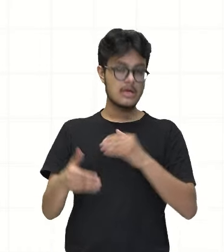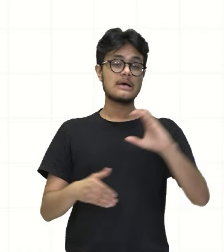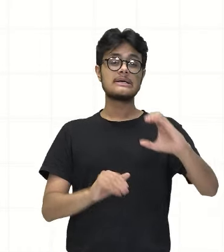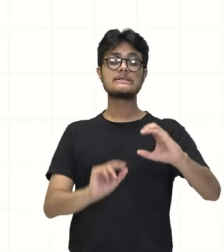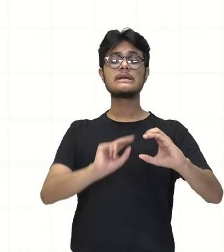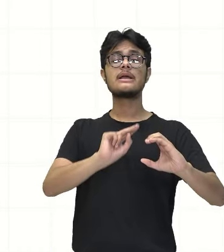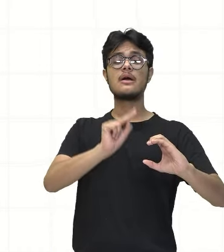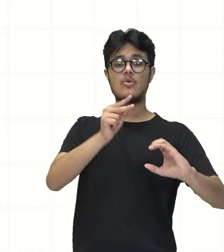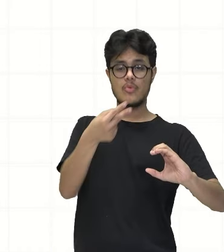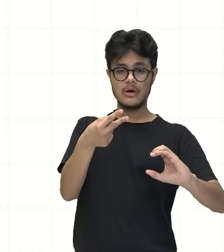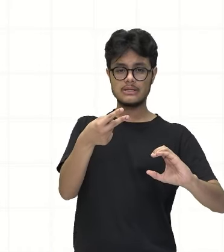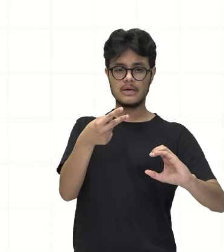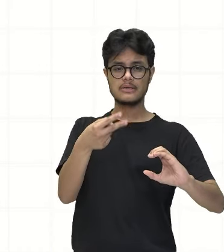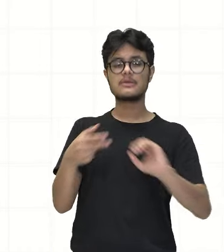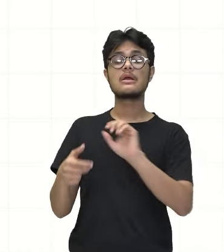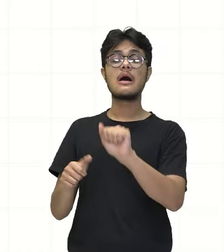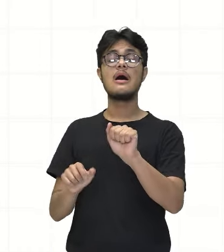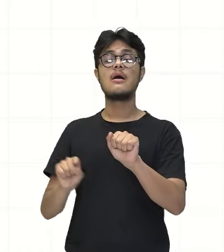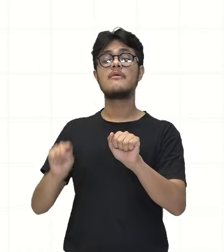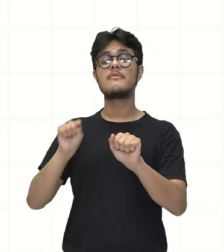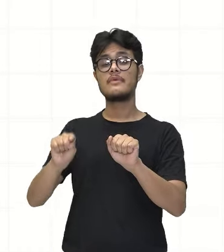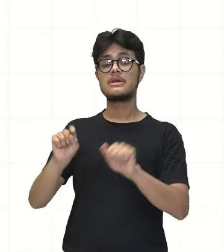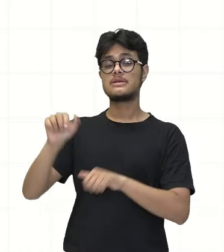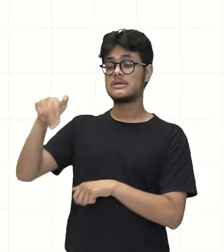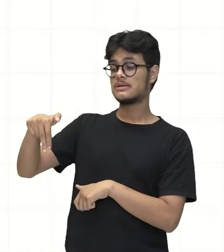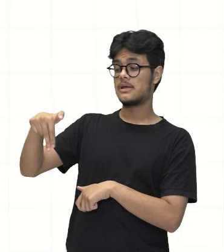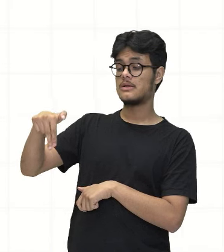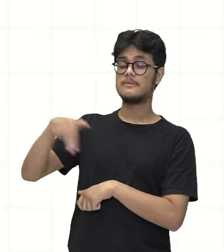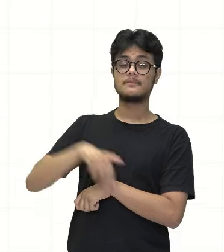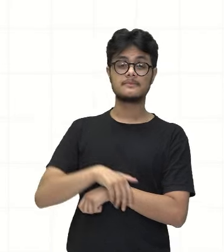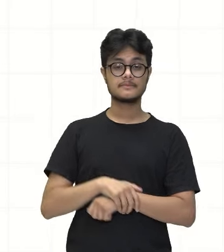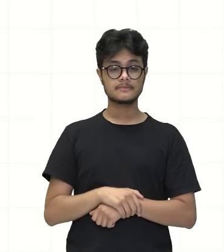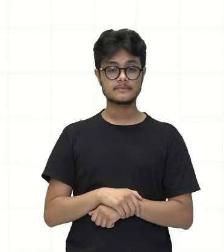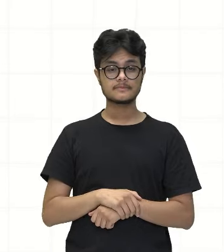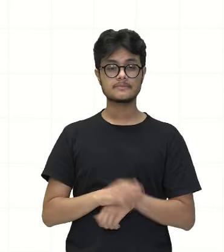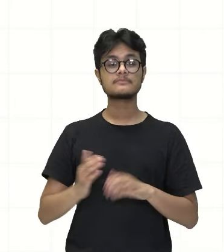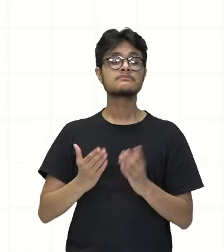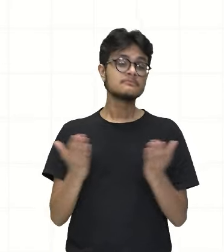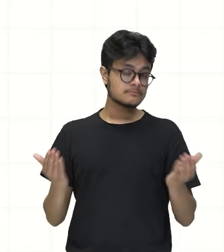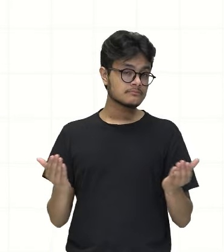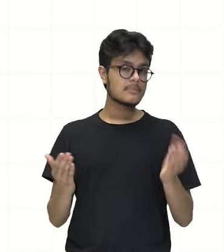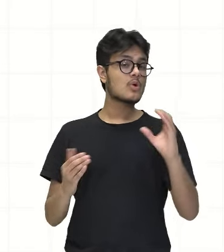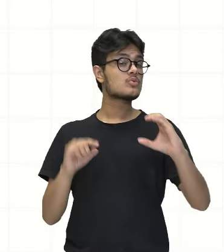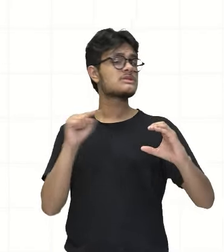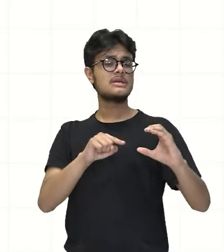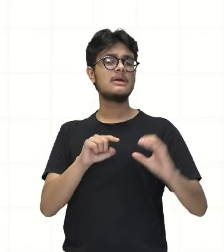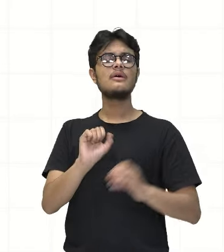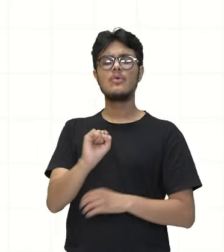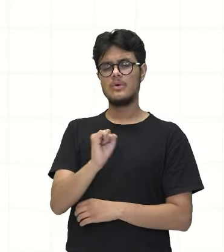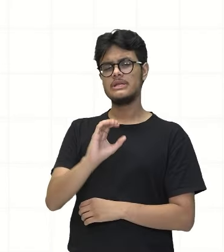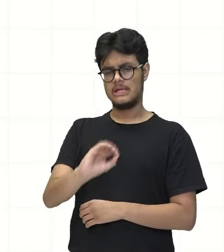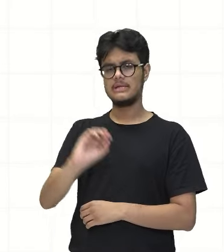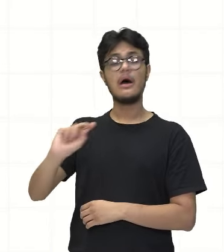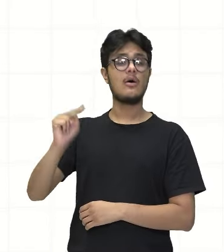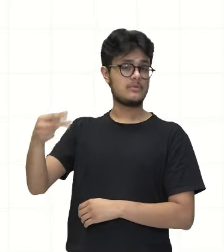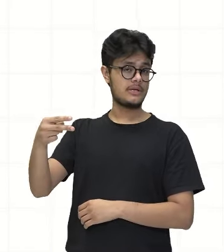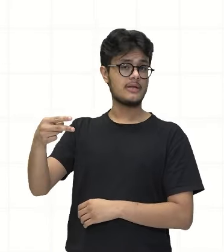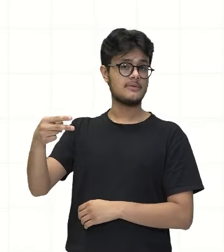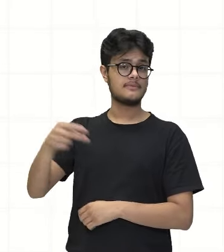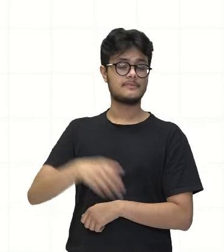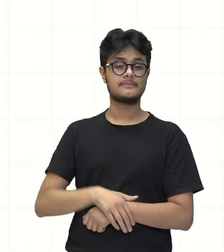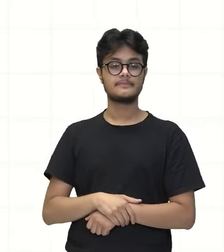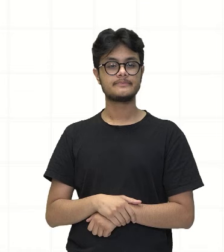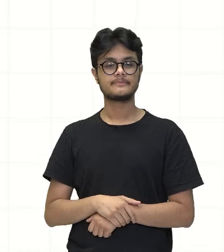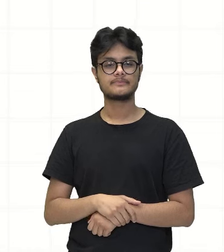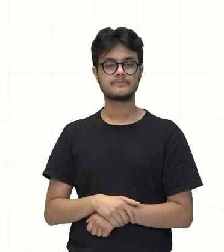quadrado é igual a A vezes N, né? Então, o C eu já sei quem é, então é 80 ao